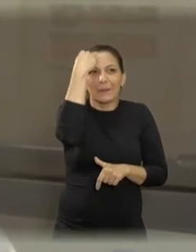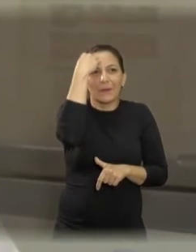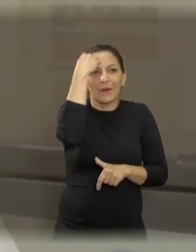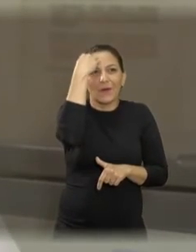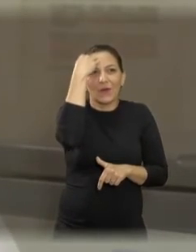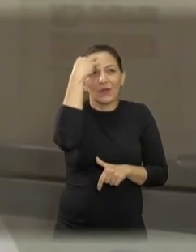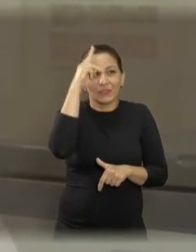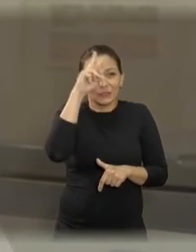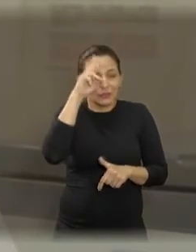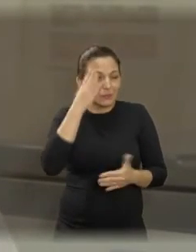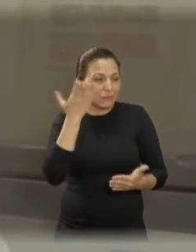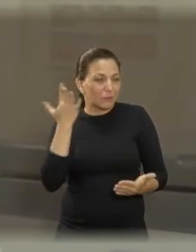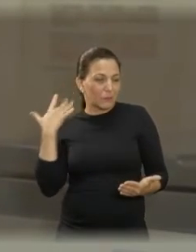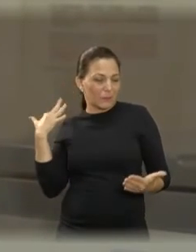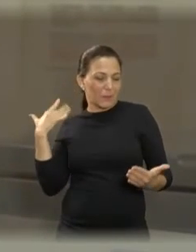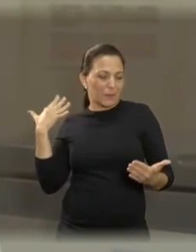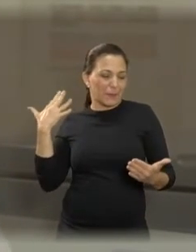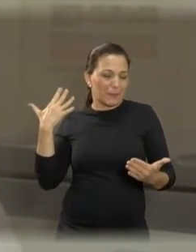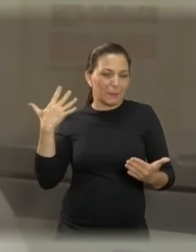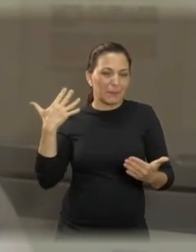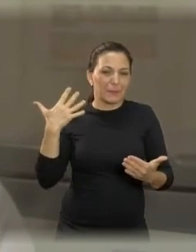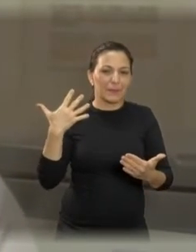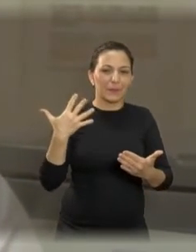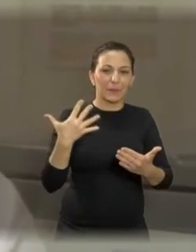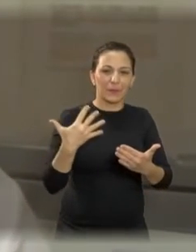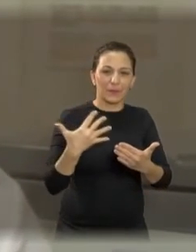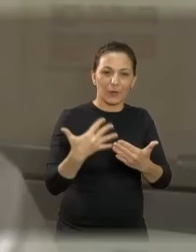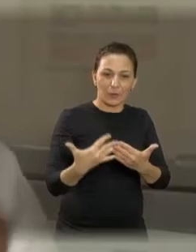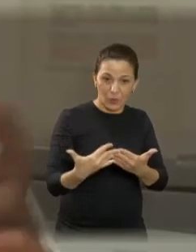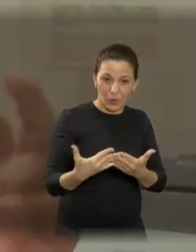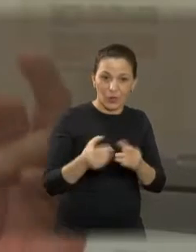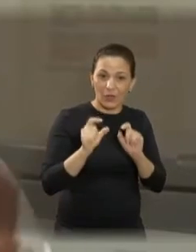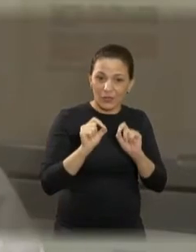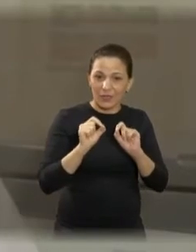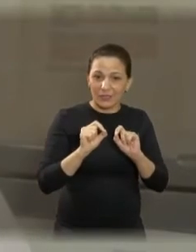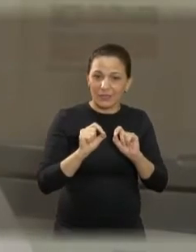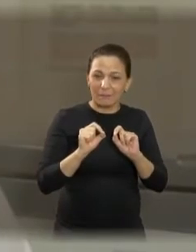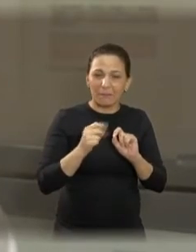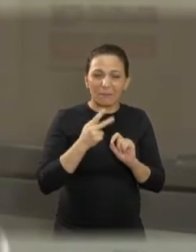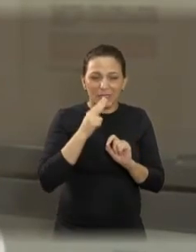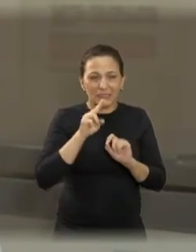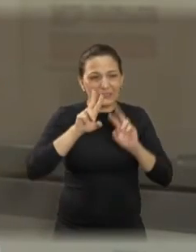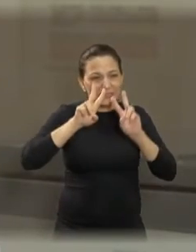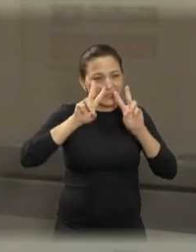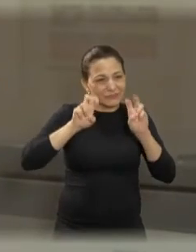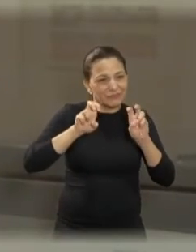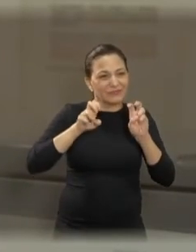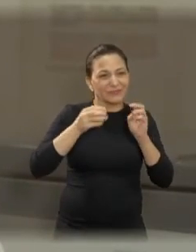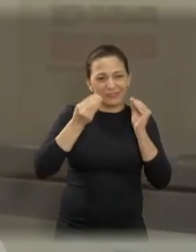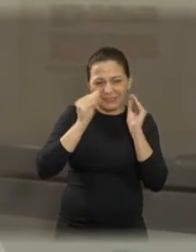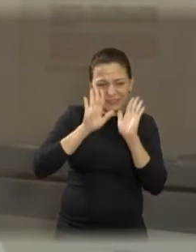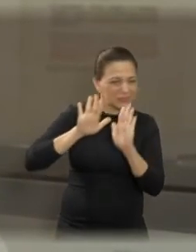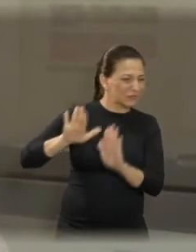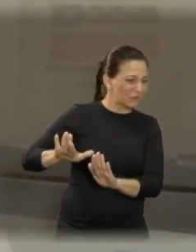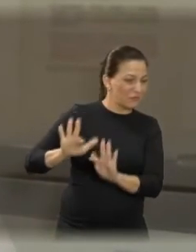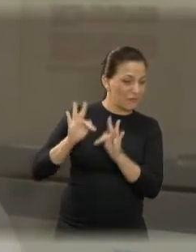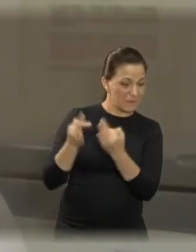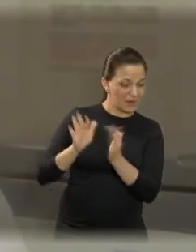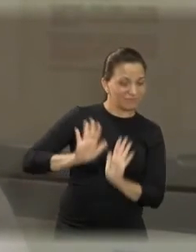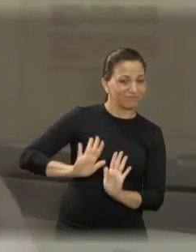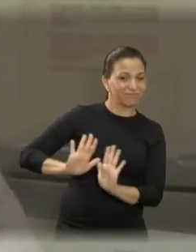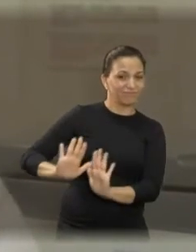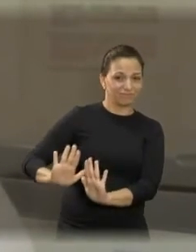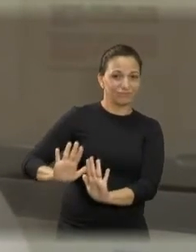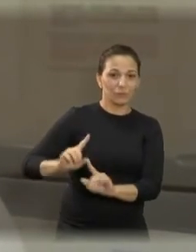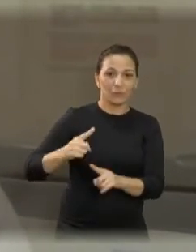O histórico de dedicação, o histórico do abandono, entre aspas, à própria família, né? Por quê?